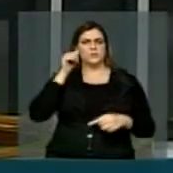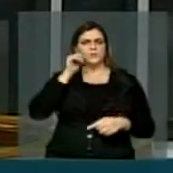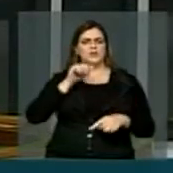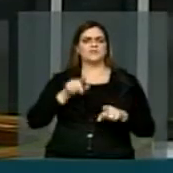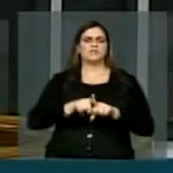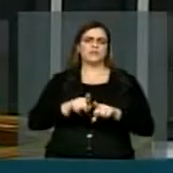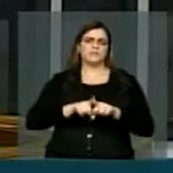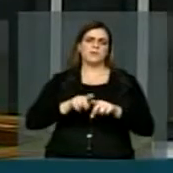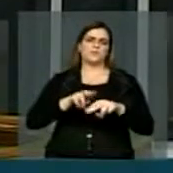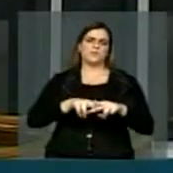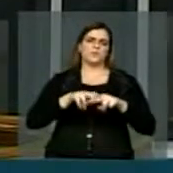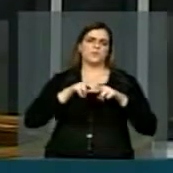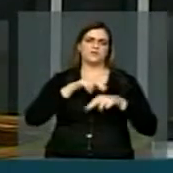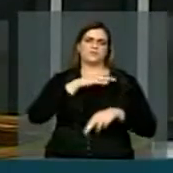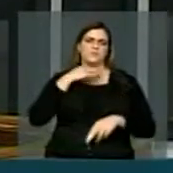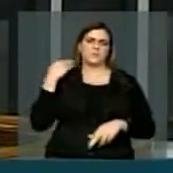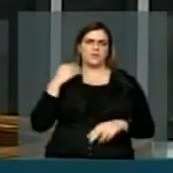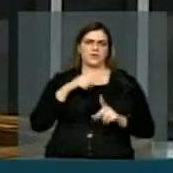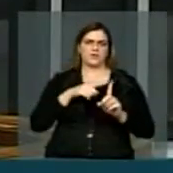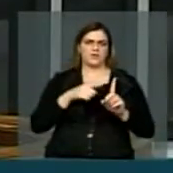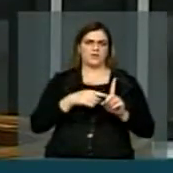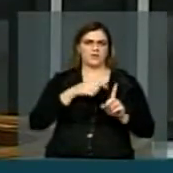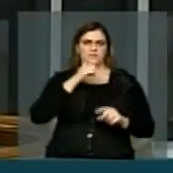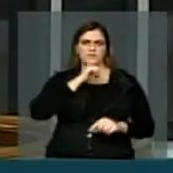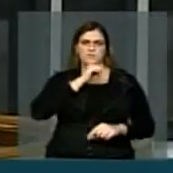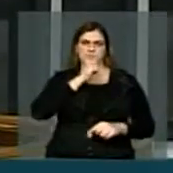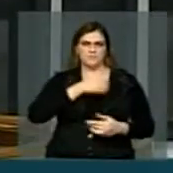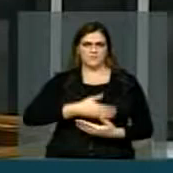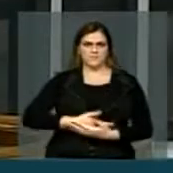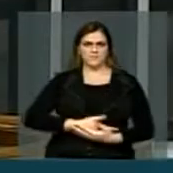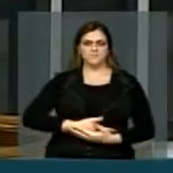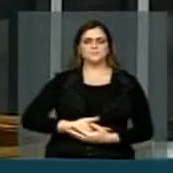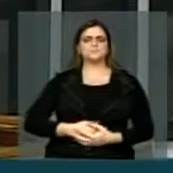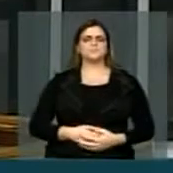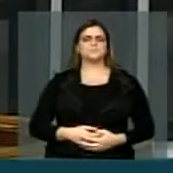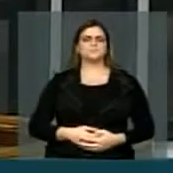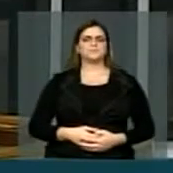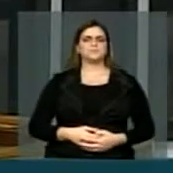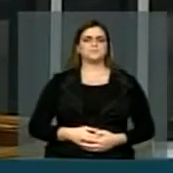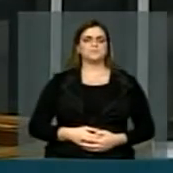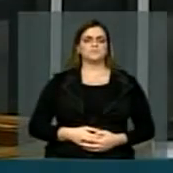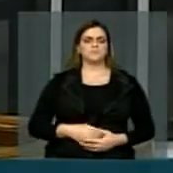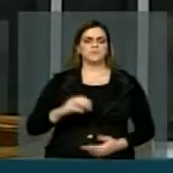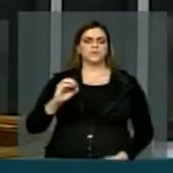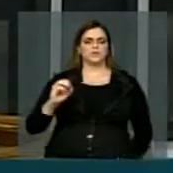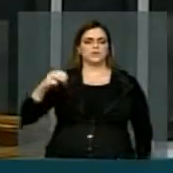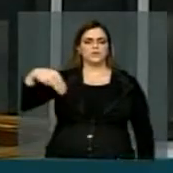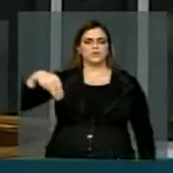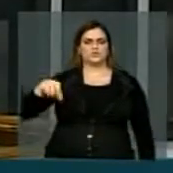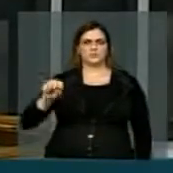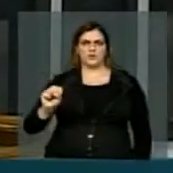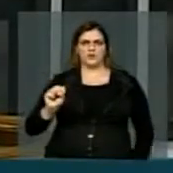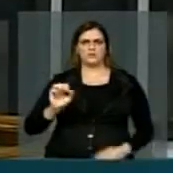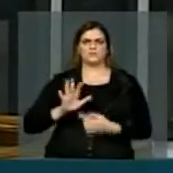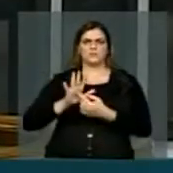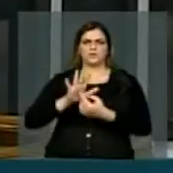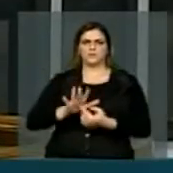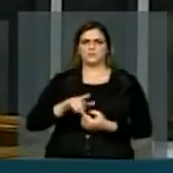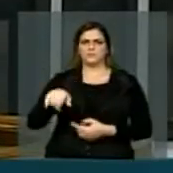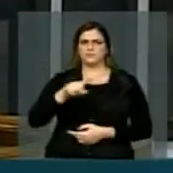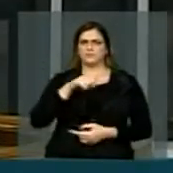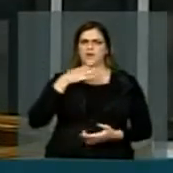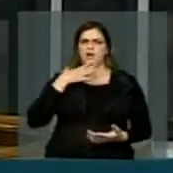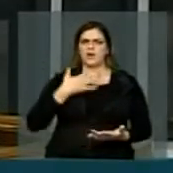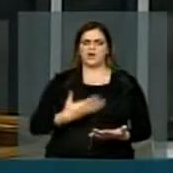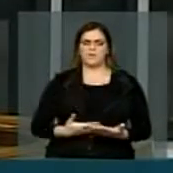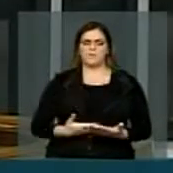de risco de morte materna. A Organização Mundial de Saúde demonstrou E pasme,